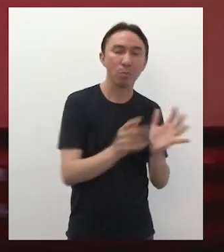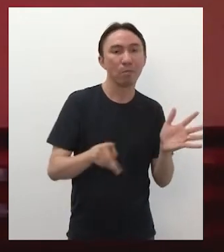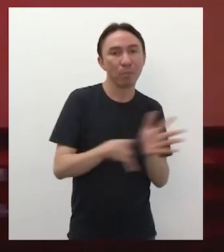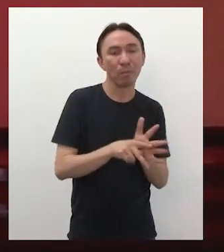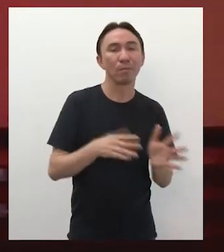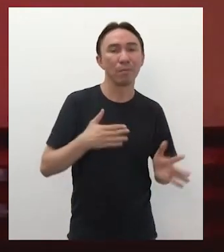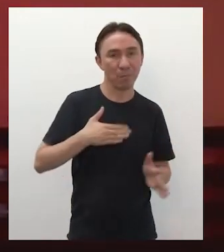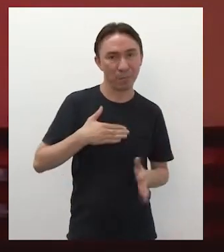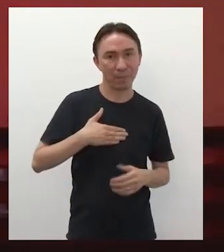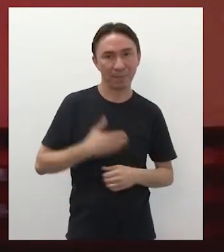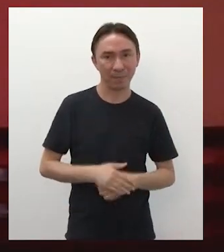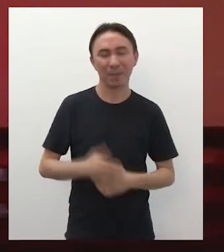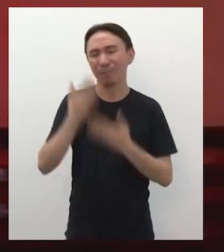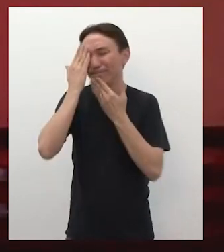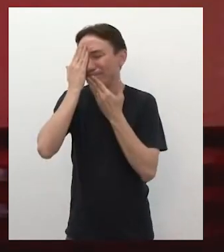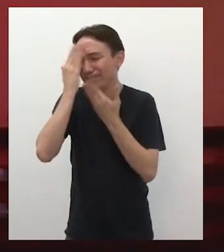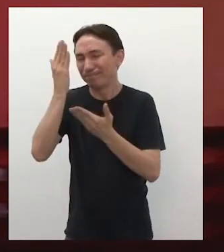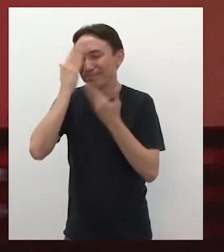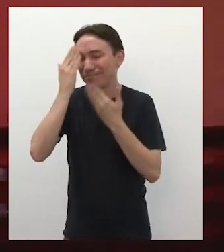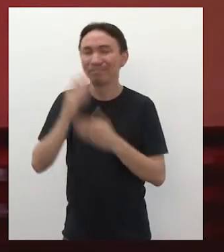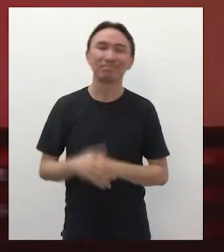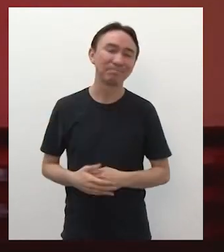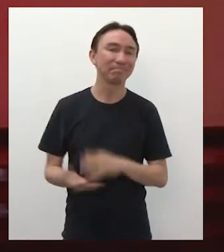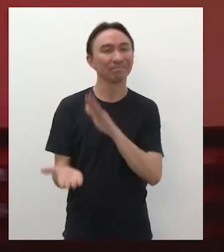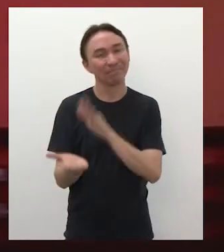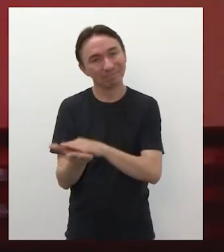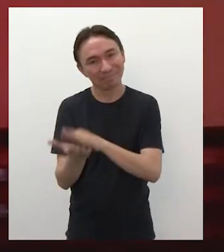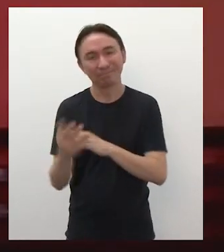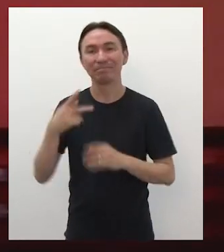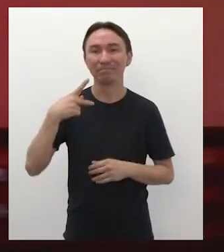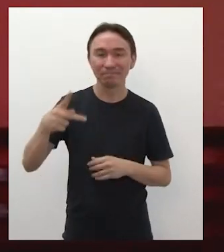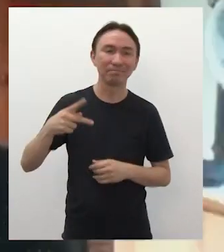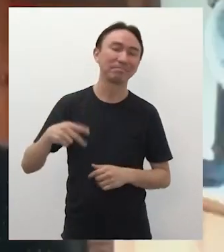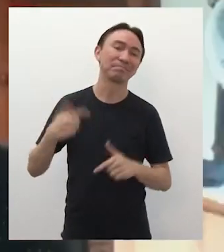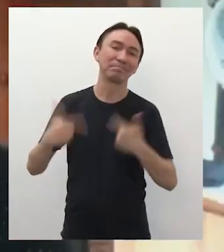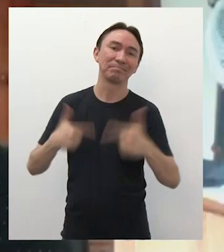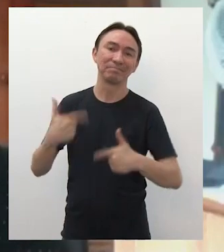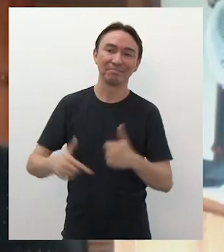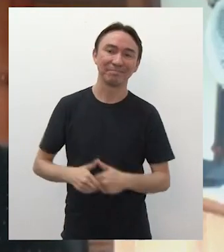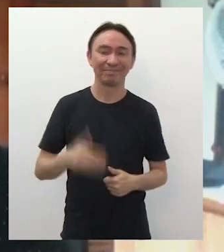dúvida. Flávia, muito obrigada e parabéns pelo seu trabalho, tá Eu que ok?